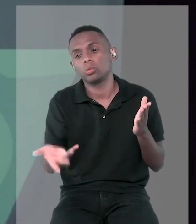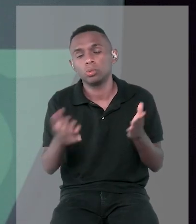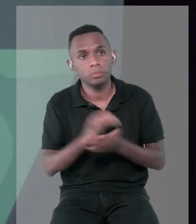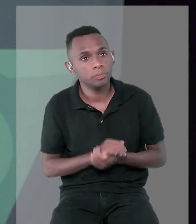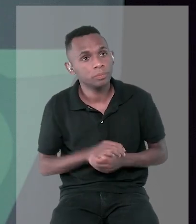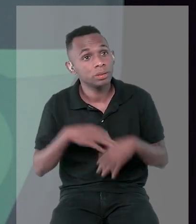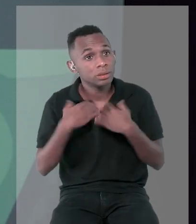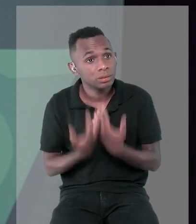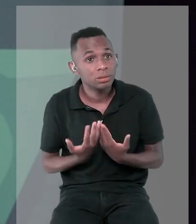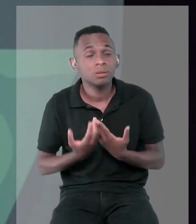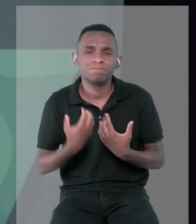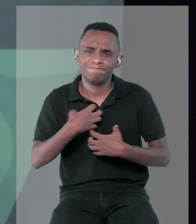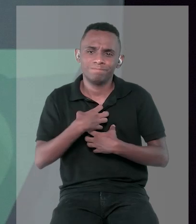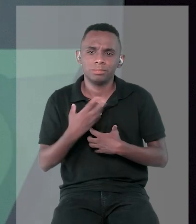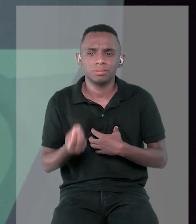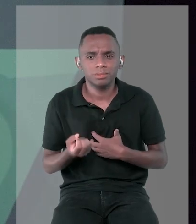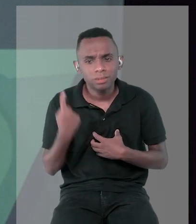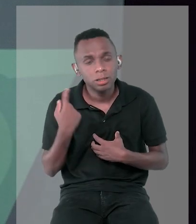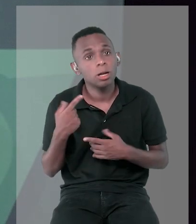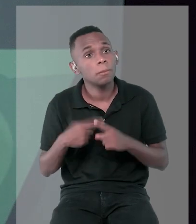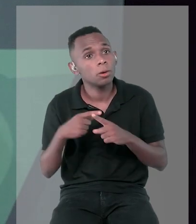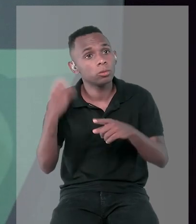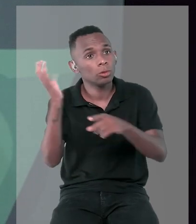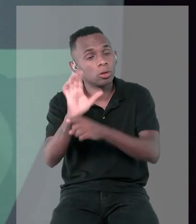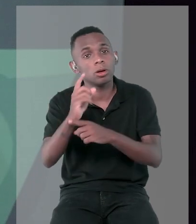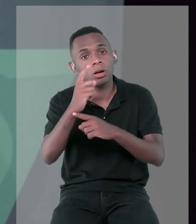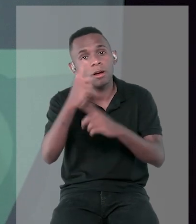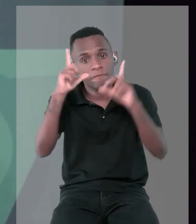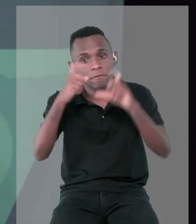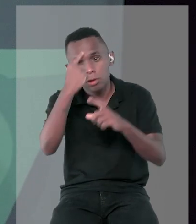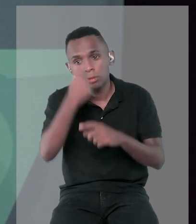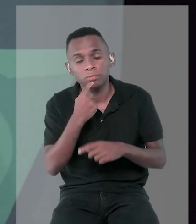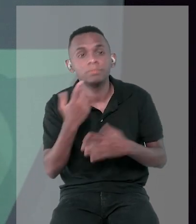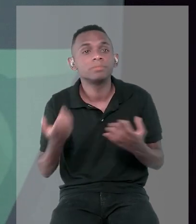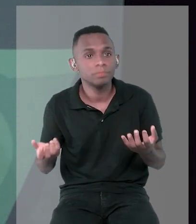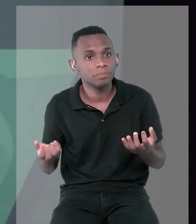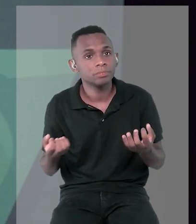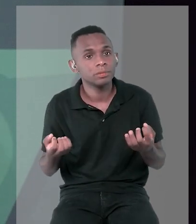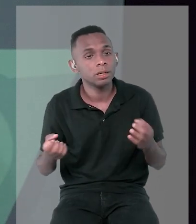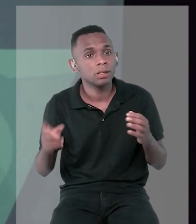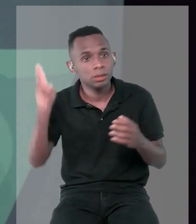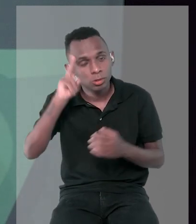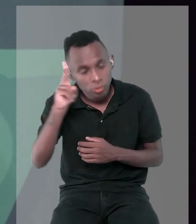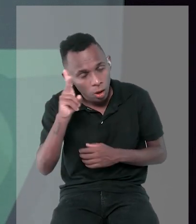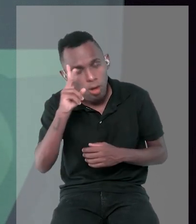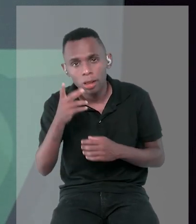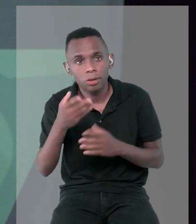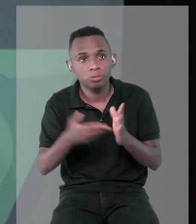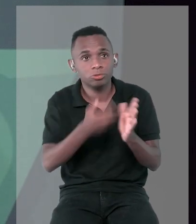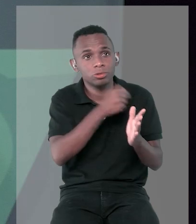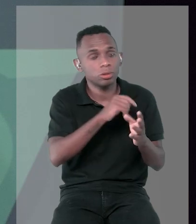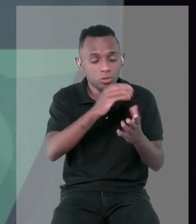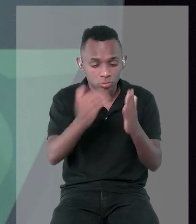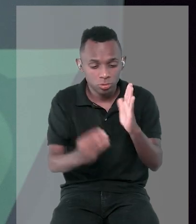tio-avô. Então, ficou muito chato para mim, porque eu tinha publicado a fotobiografia, né, e tive que tirar. Eu não tirei,